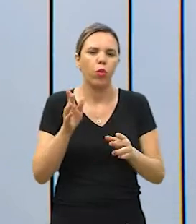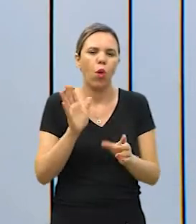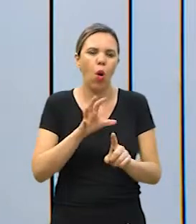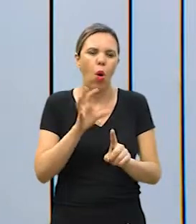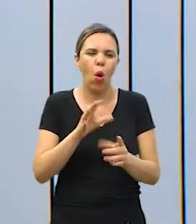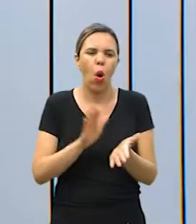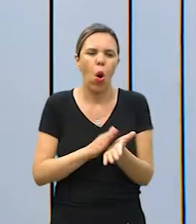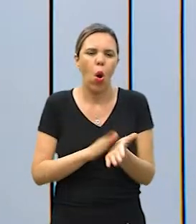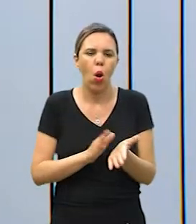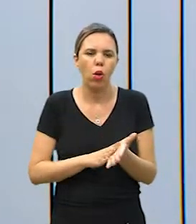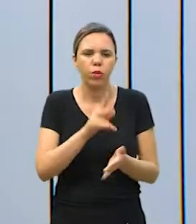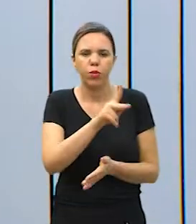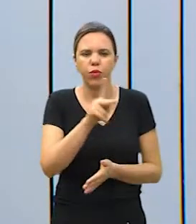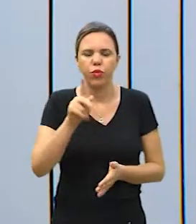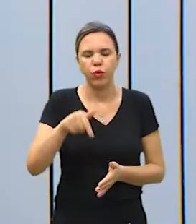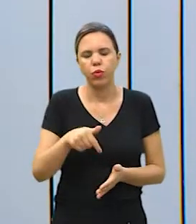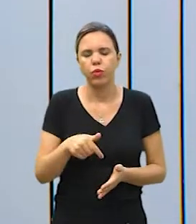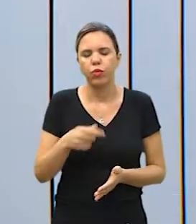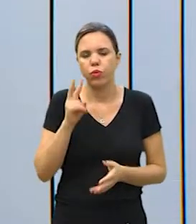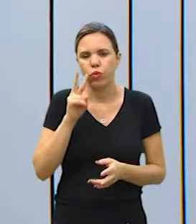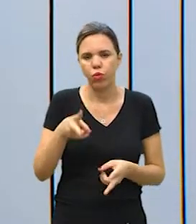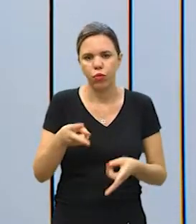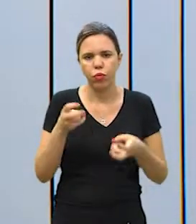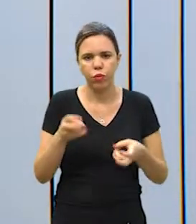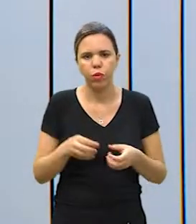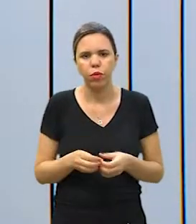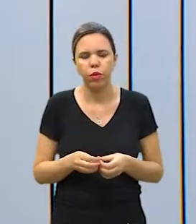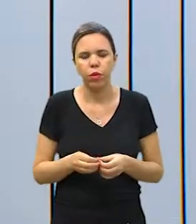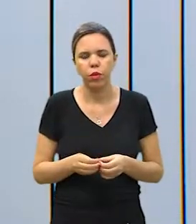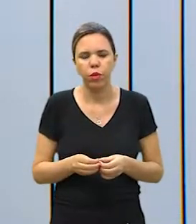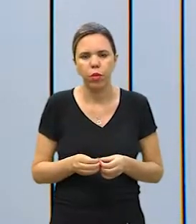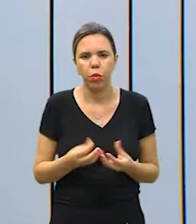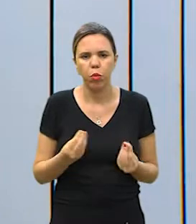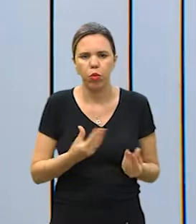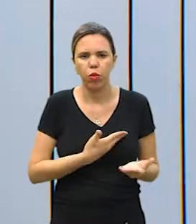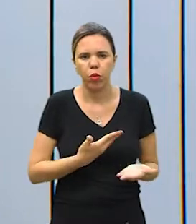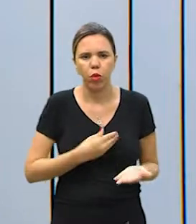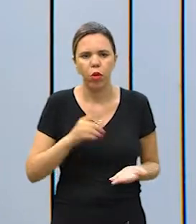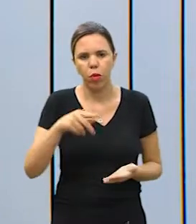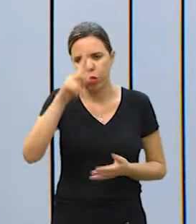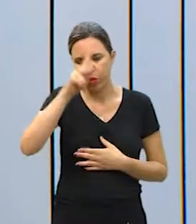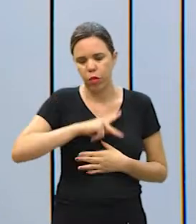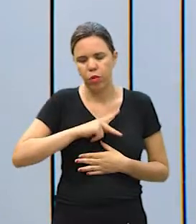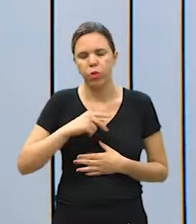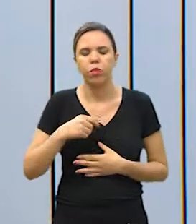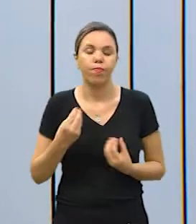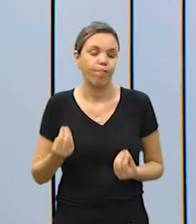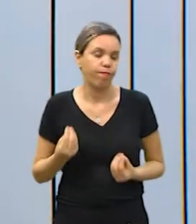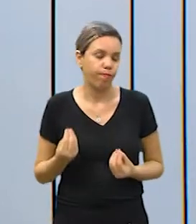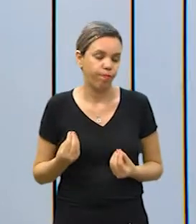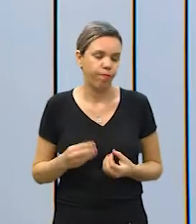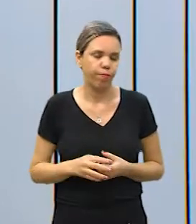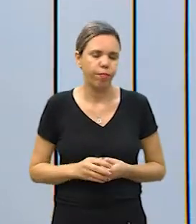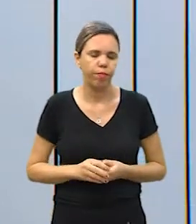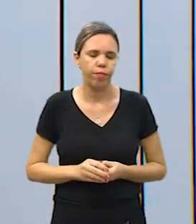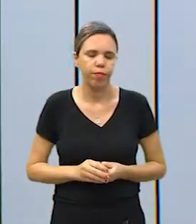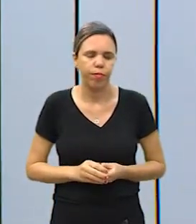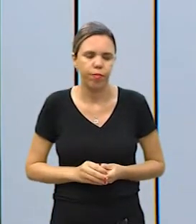né? Mas a cobrança que eu vi com vários colegas também eram deles para com eles